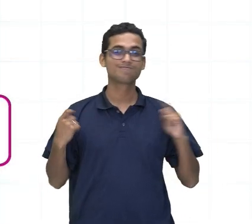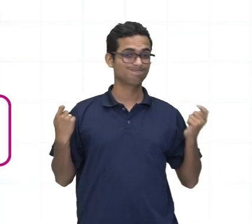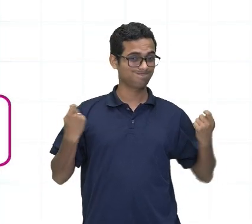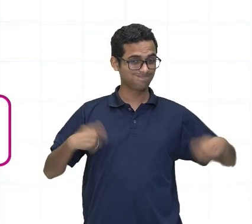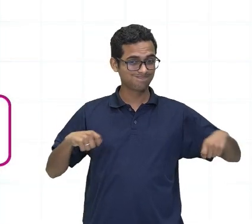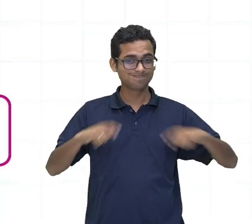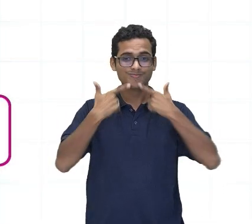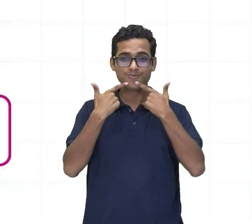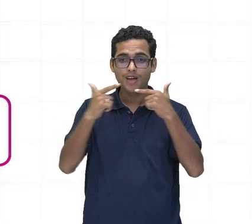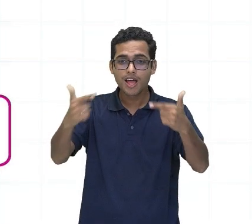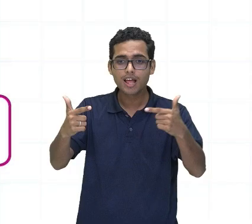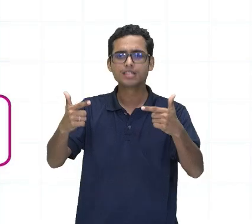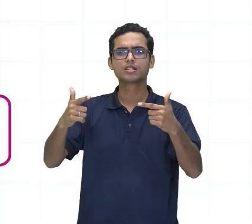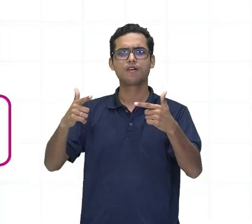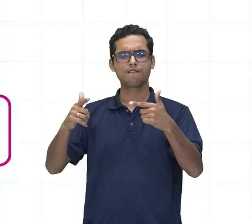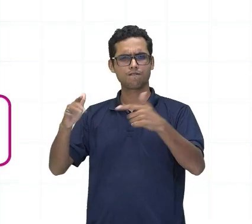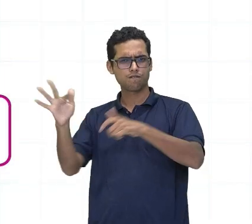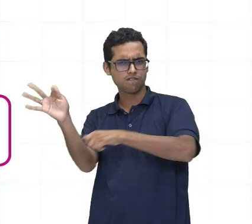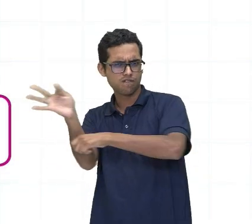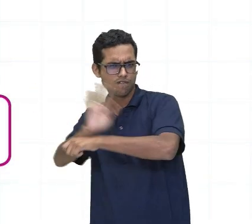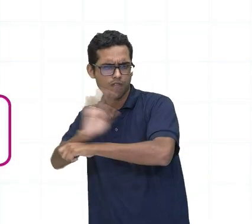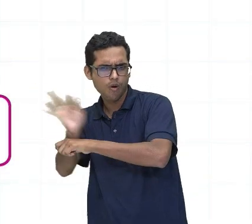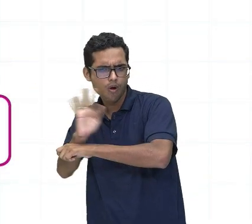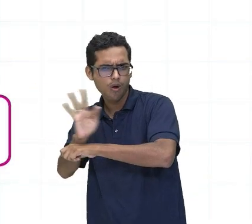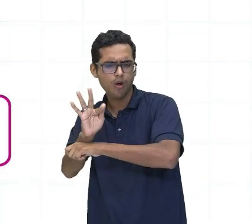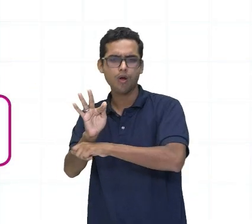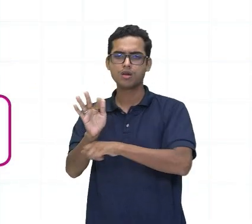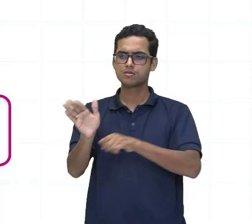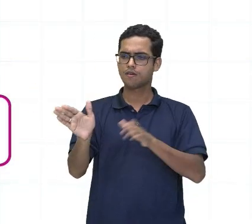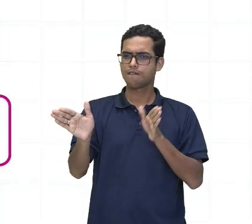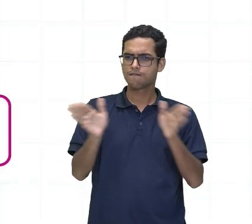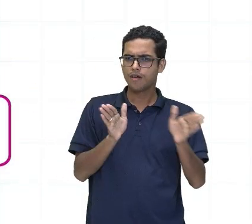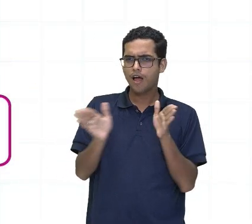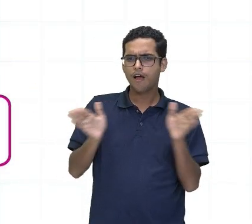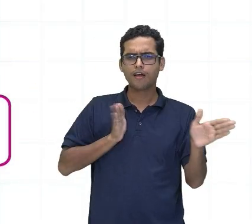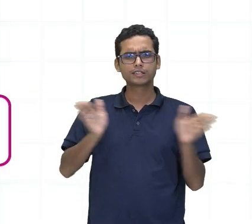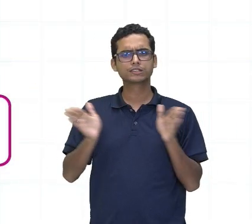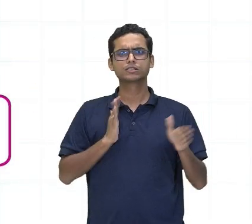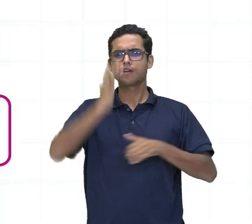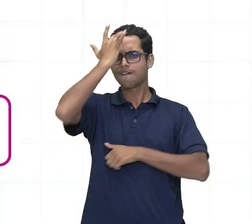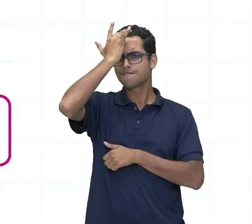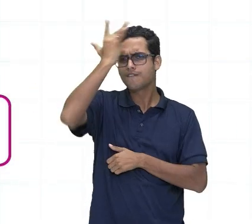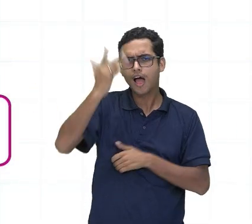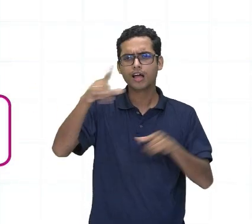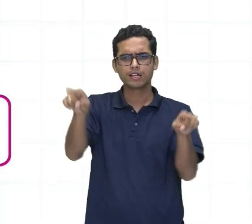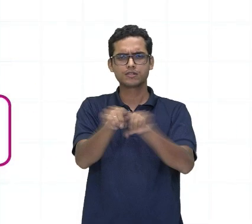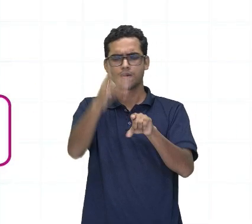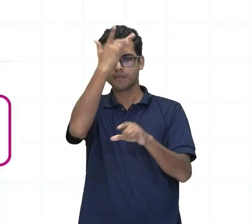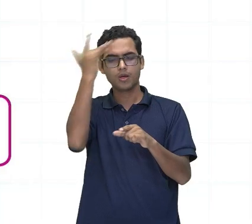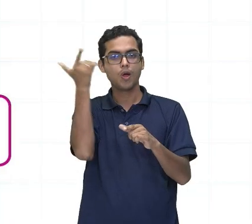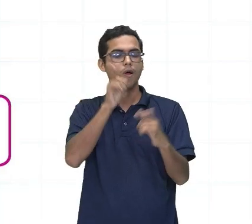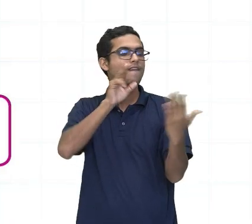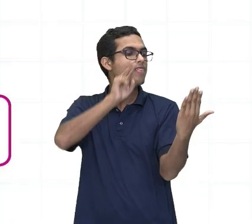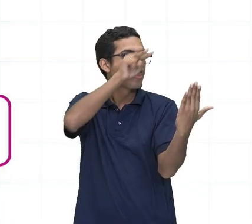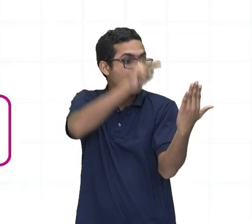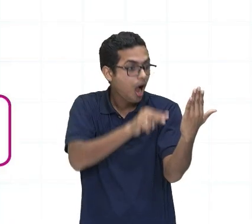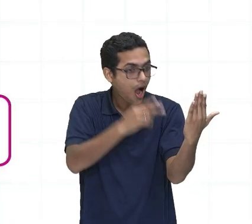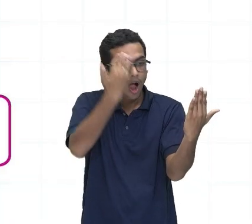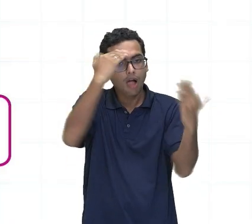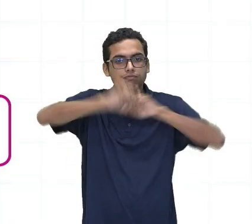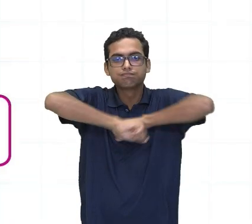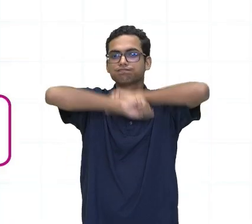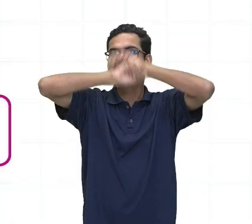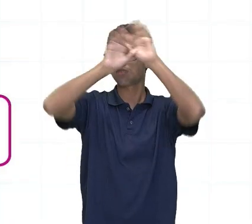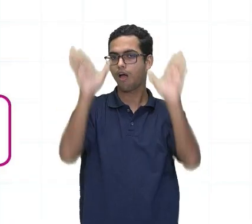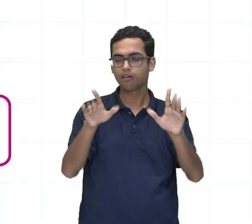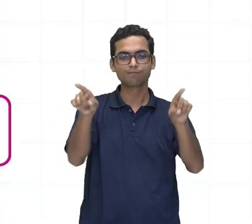pessoas, então a minha linguagem tem que ser formal e acessível, tá bom? Ela vai ter que ser acessível, mesmo formal, ela vai estar ali clara, onde